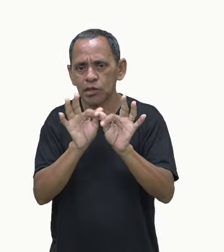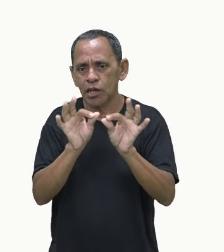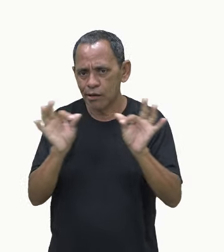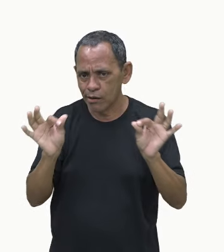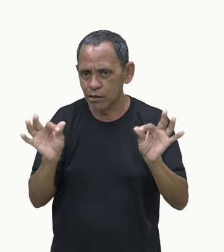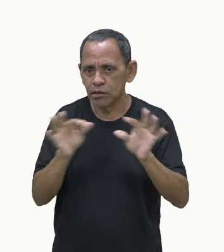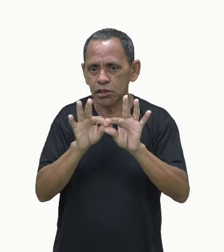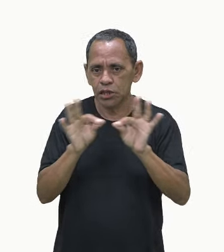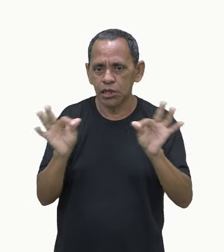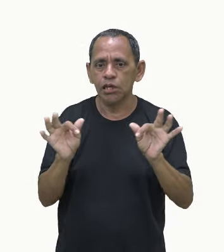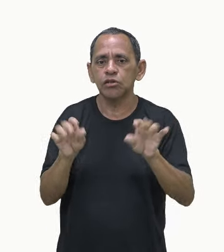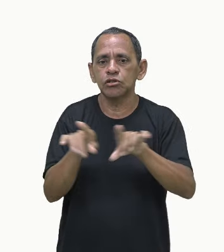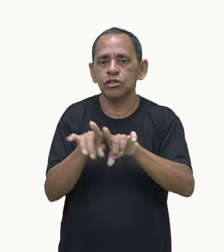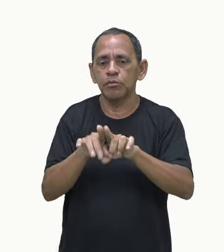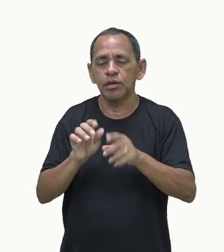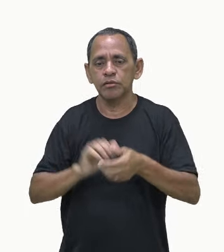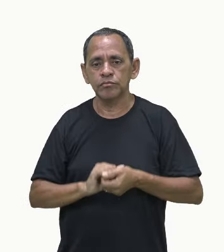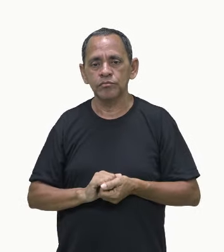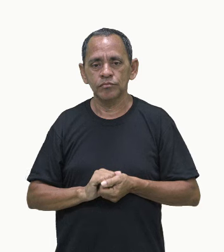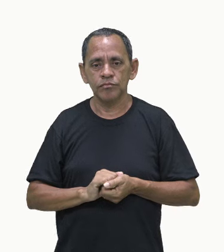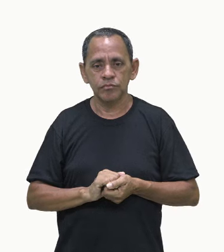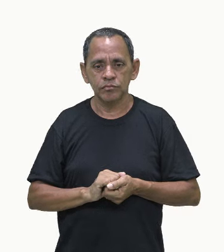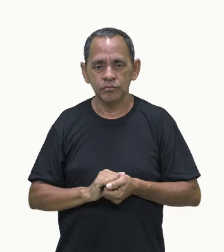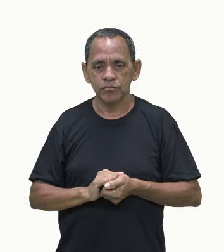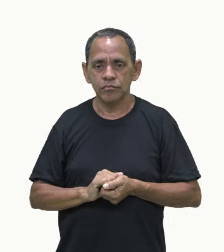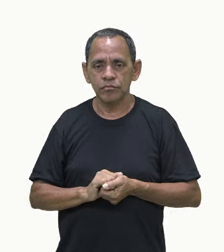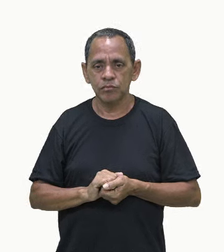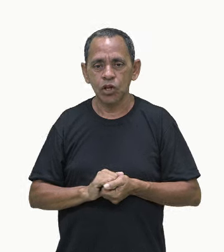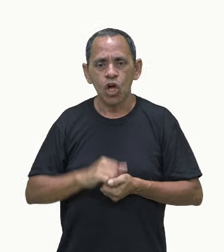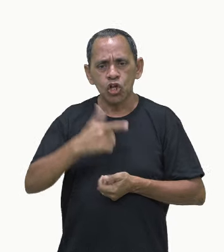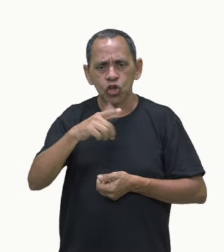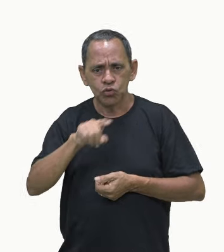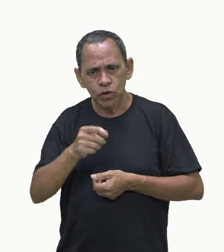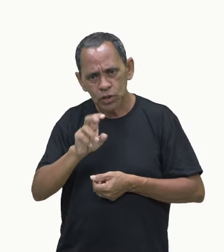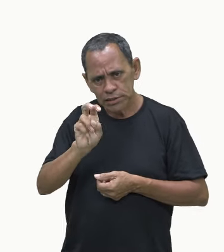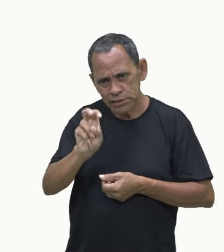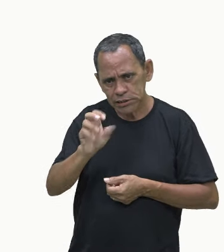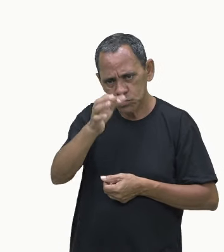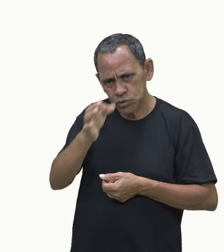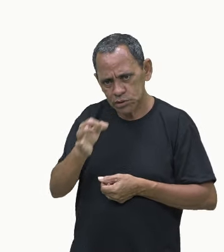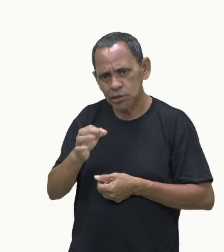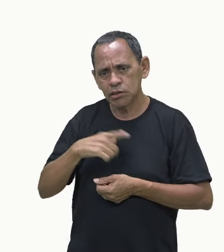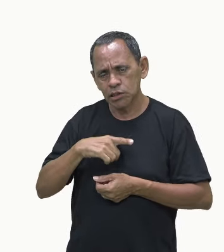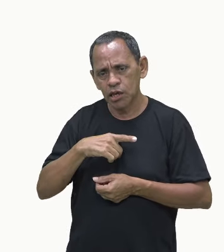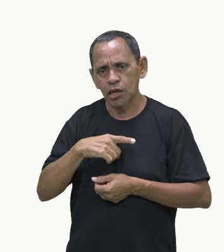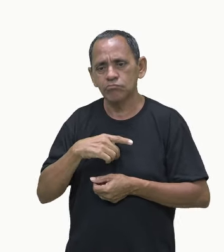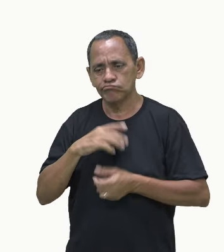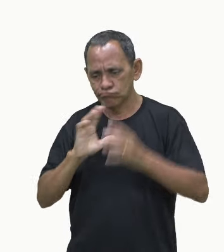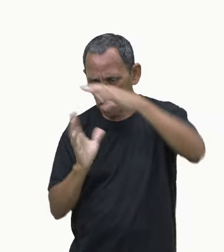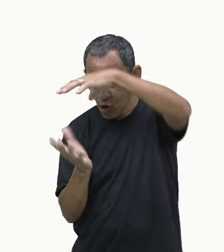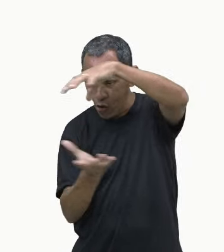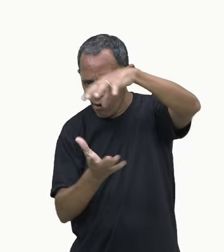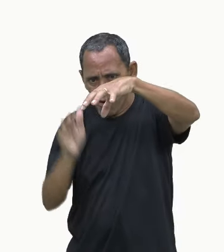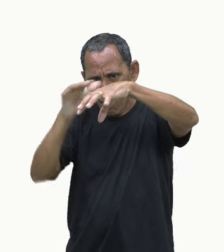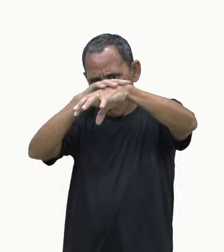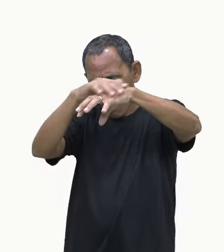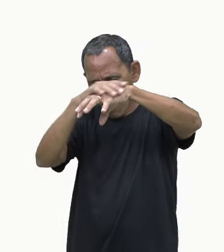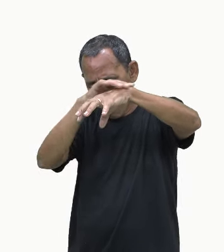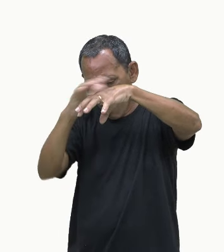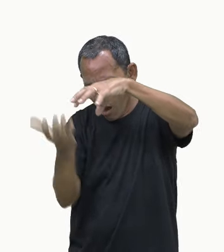é destes 2,5%, nós vamos ter ali de gelo nas calotas polares, representa